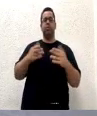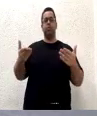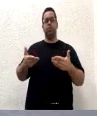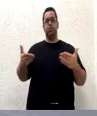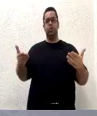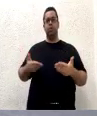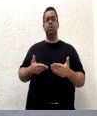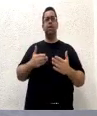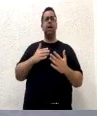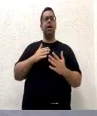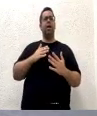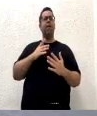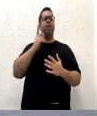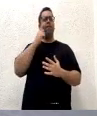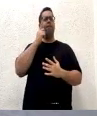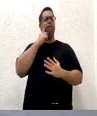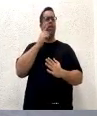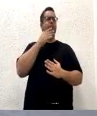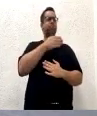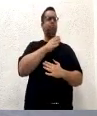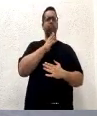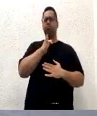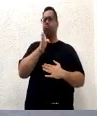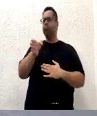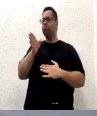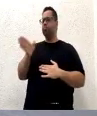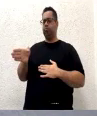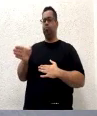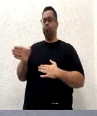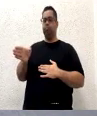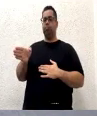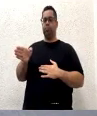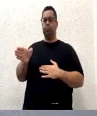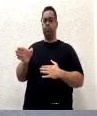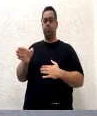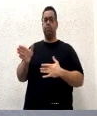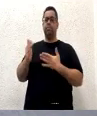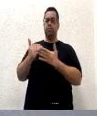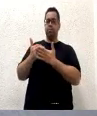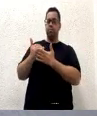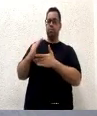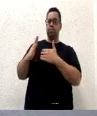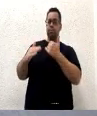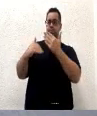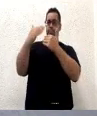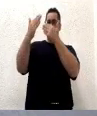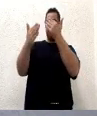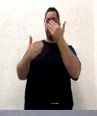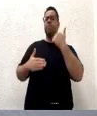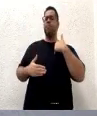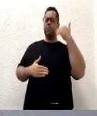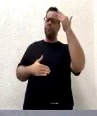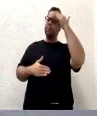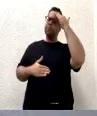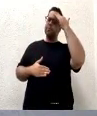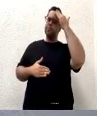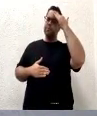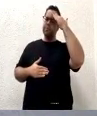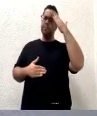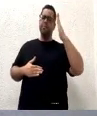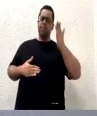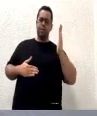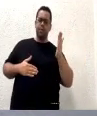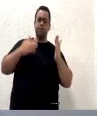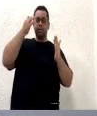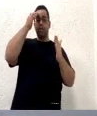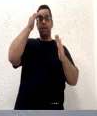públicos. Obviamente que eu acho que daí, assim, vai desenvolvendo, vai entrando, porque assim, a gente vai saber também como que vai responder quem